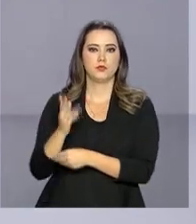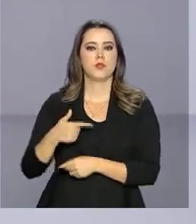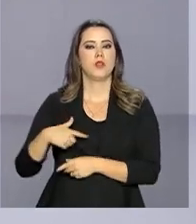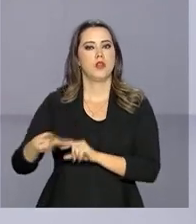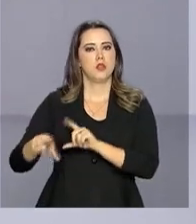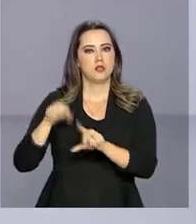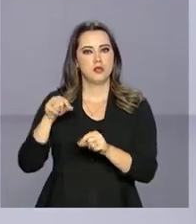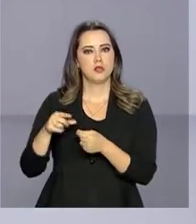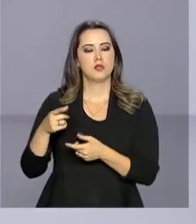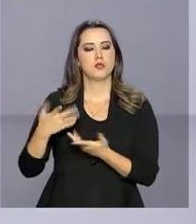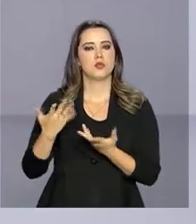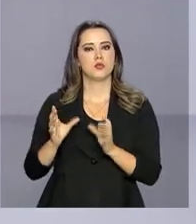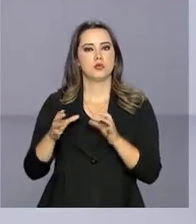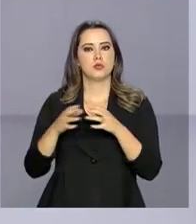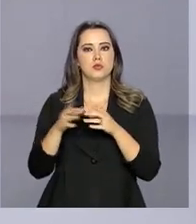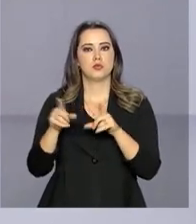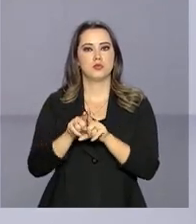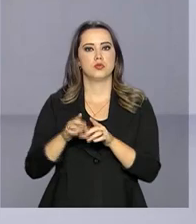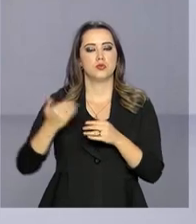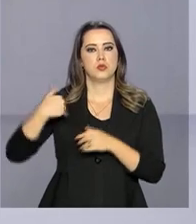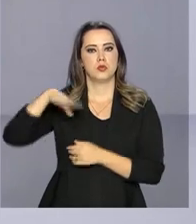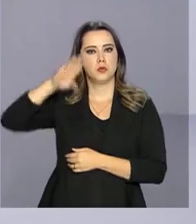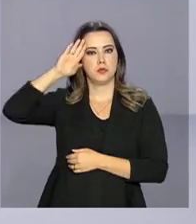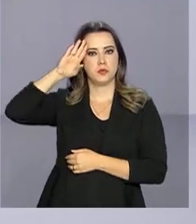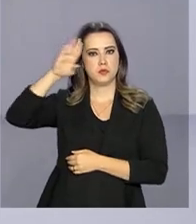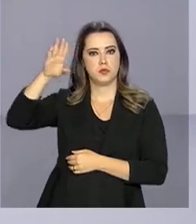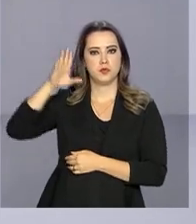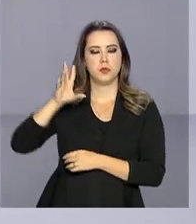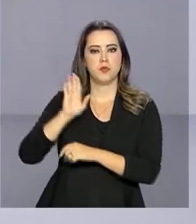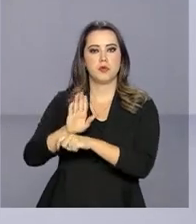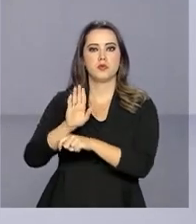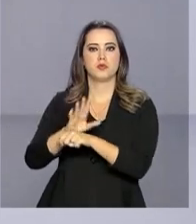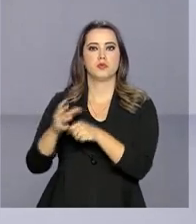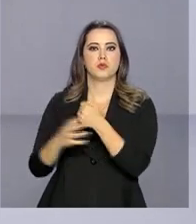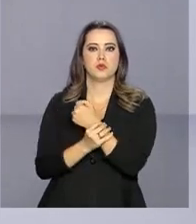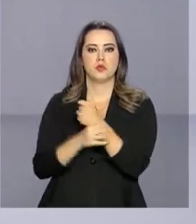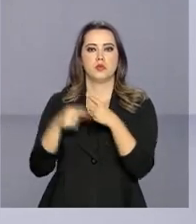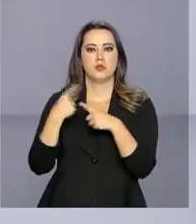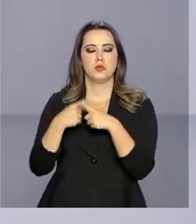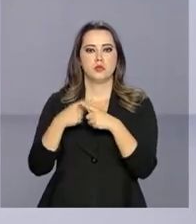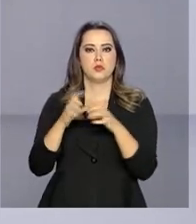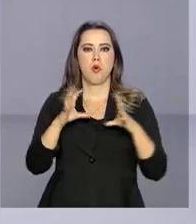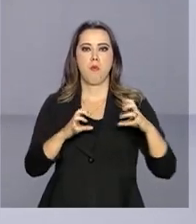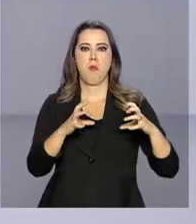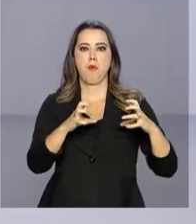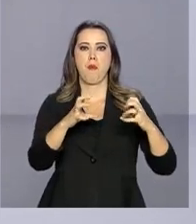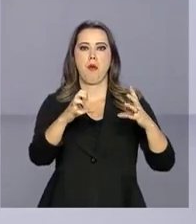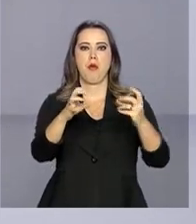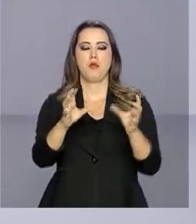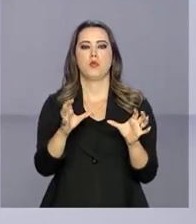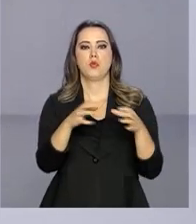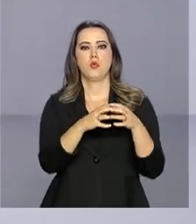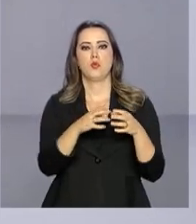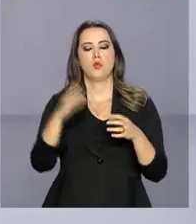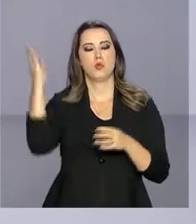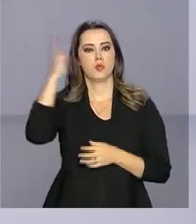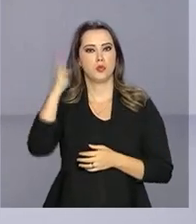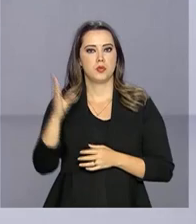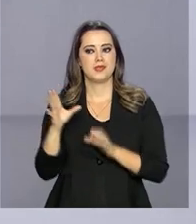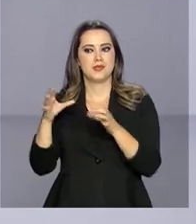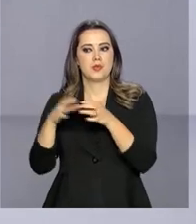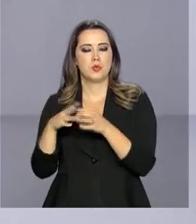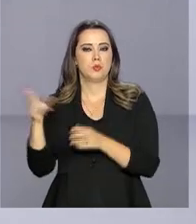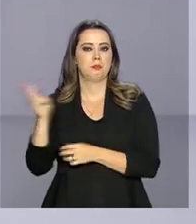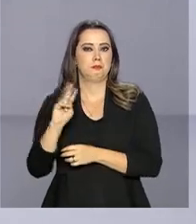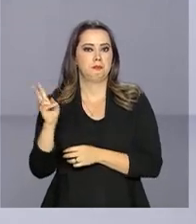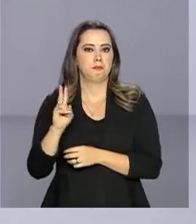grupo e do envio de mais militares para reforçar a segurança foi tomada após o conflito entre brasileiros e imigrantes na região